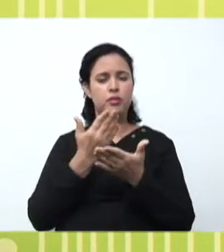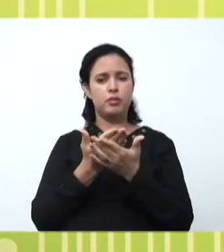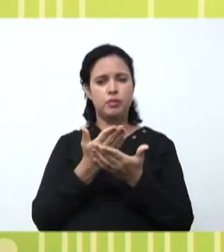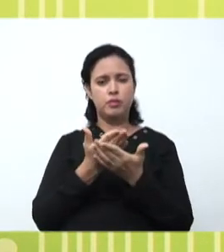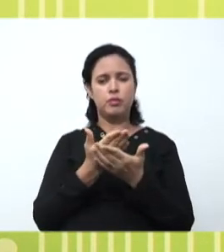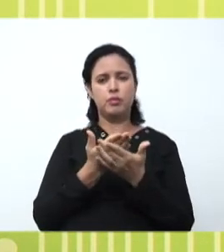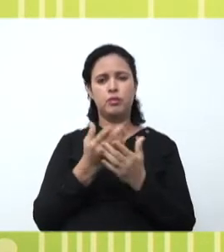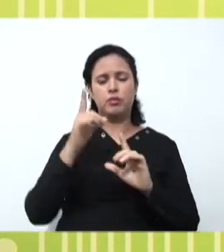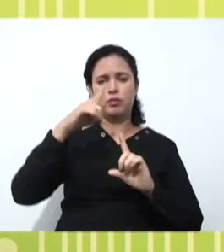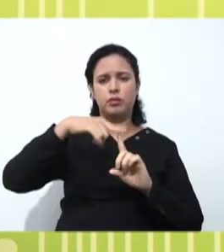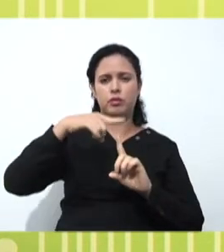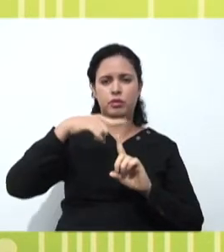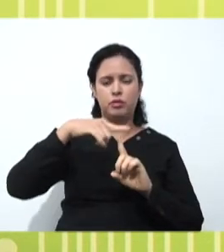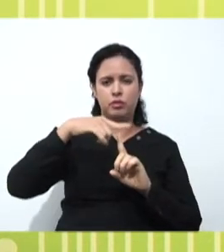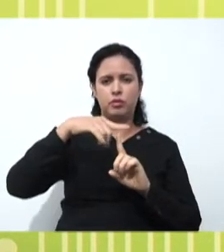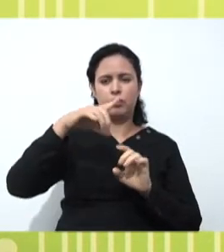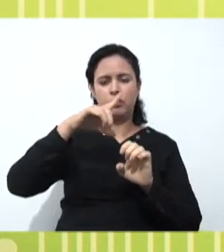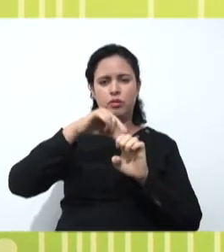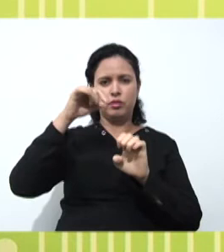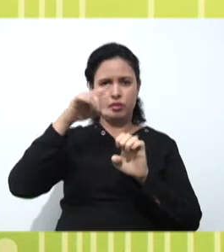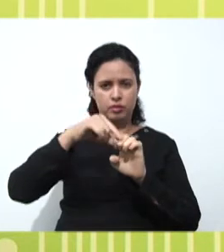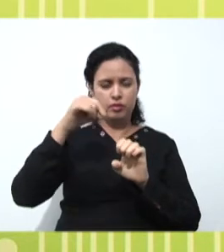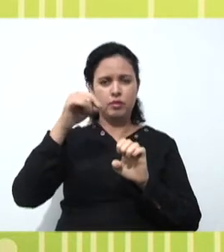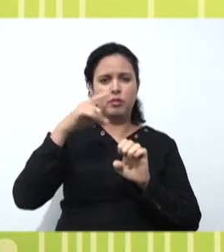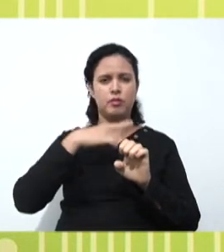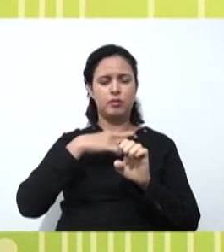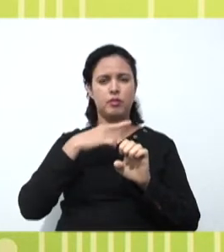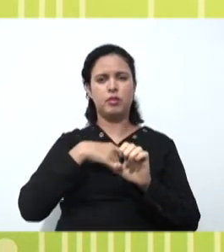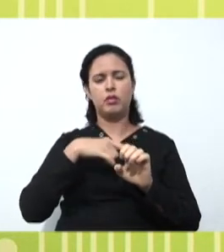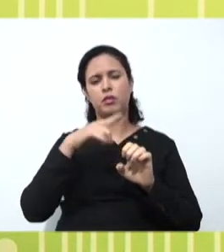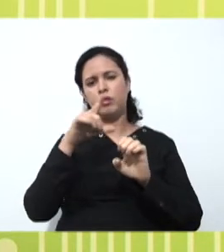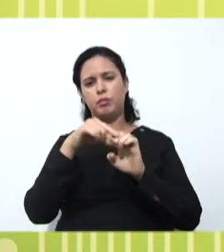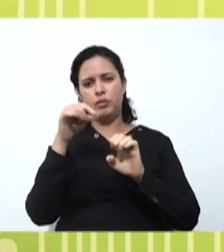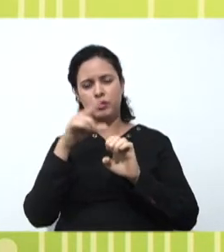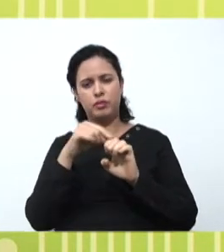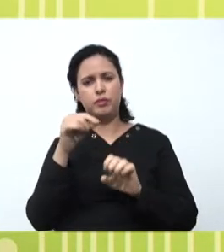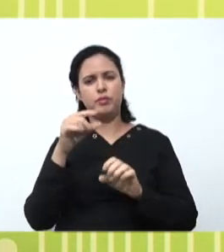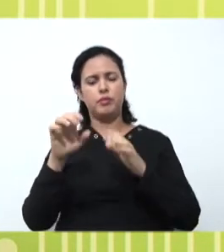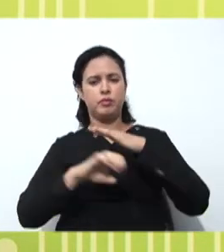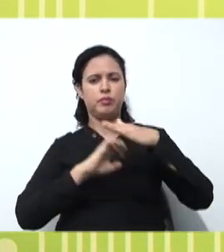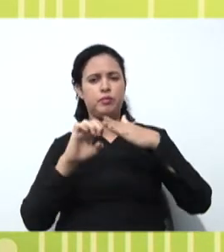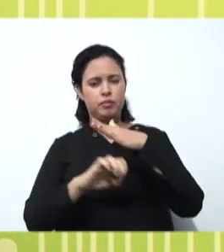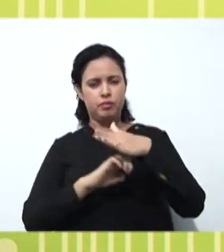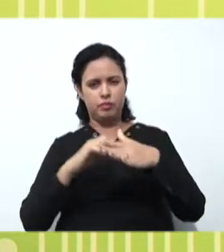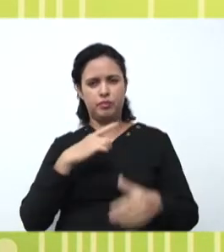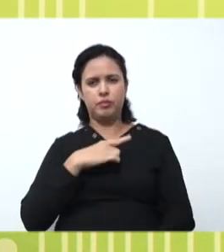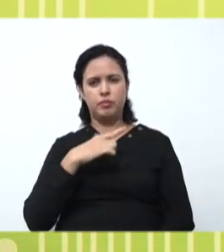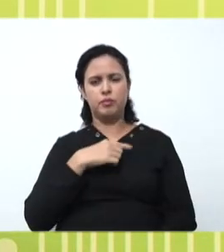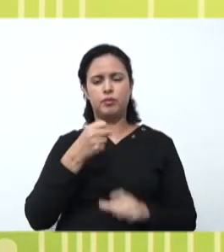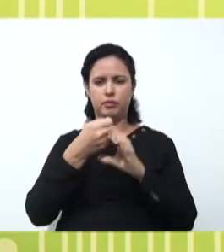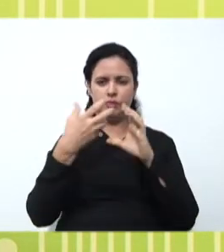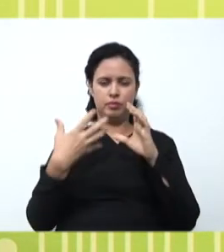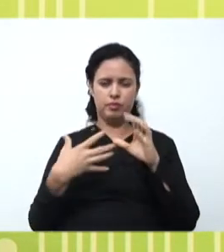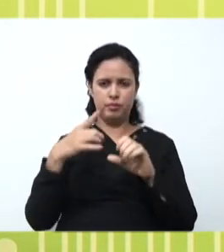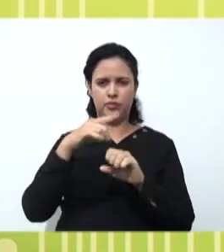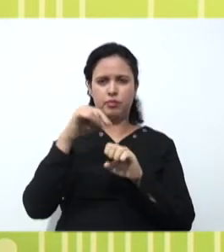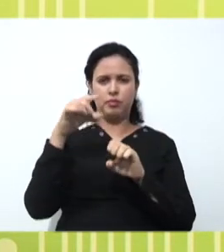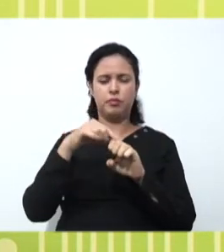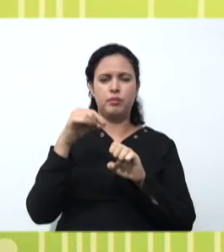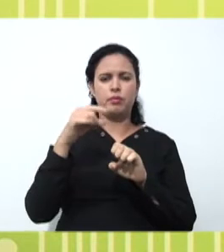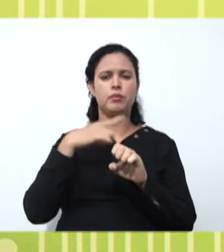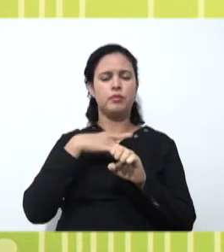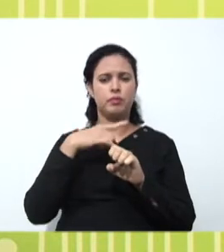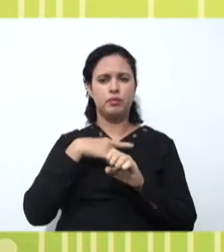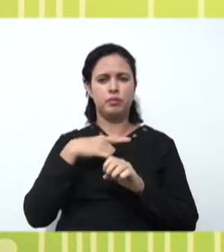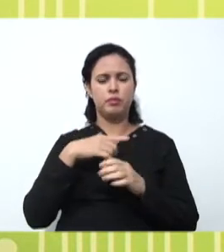tipo de empreendedor que existe, o tipo de empresas que existem e as características de empreendedores também